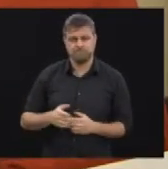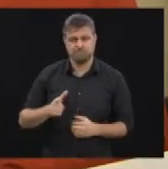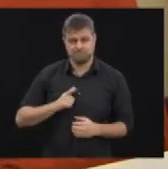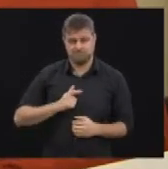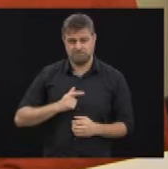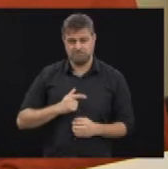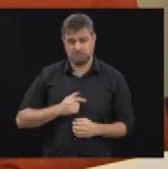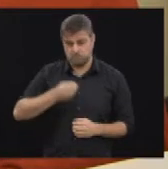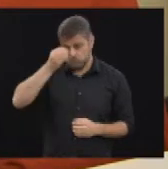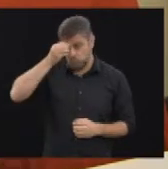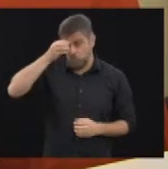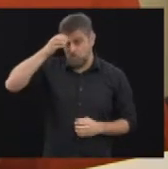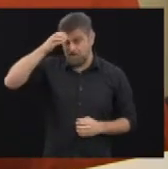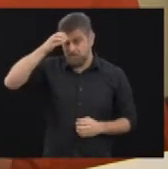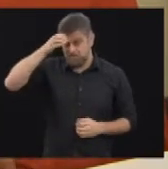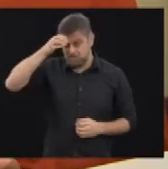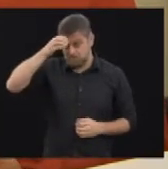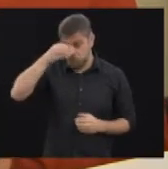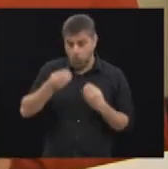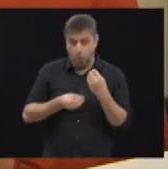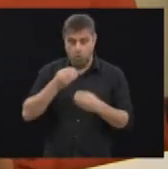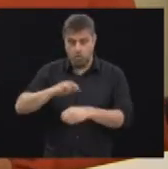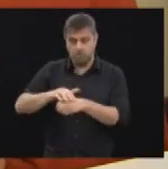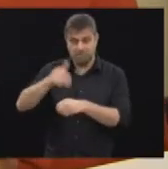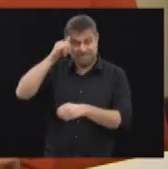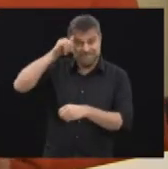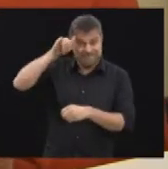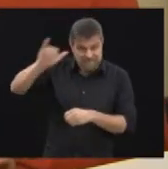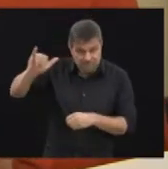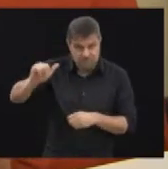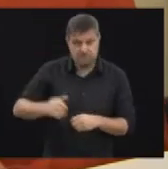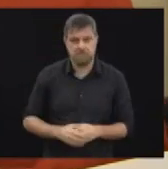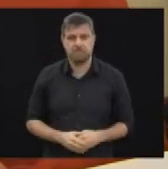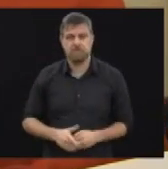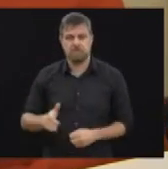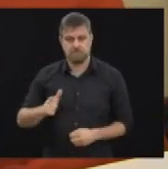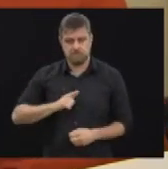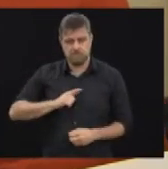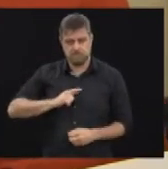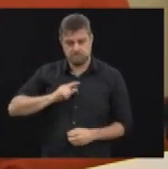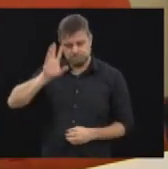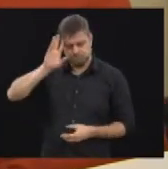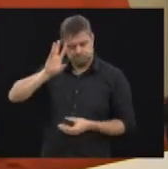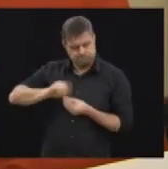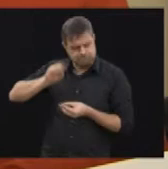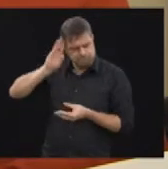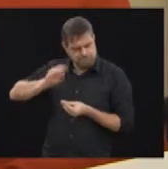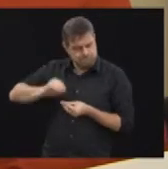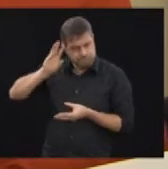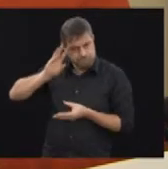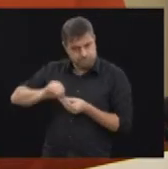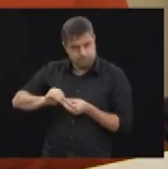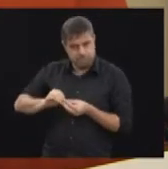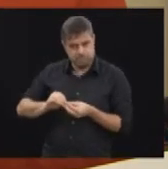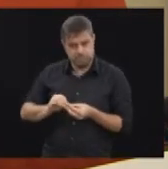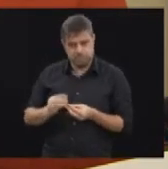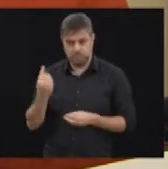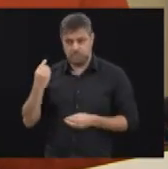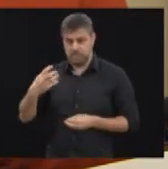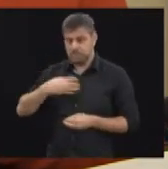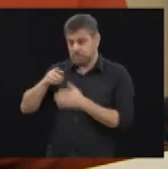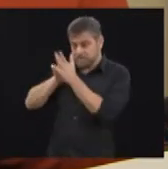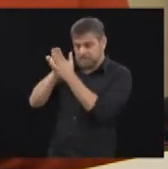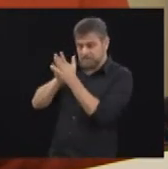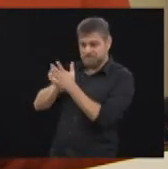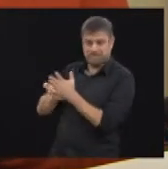esse movimento, muito conhecimento sobre a prevenção dessas doenças foi extraído